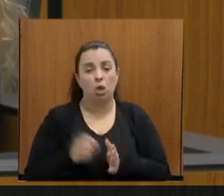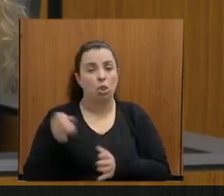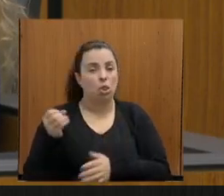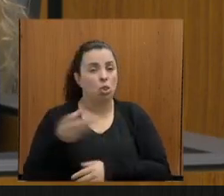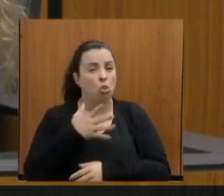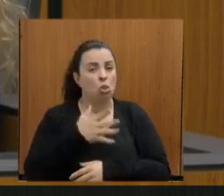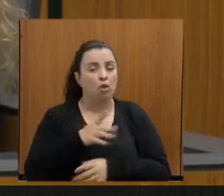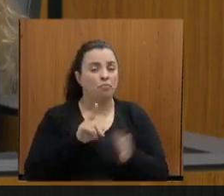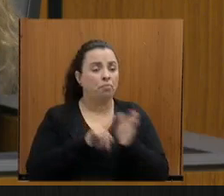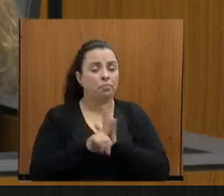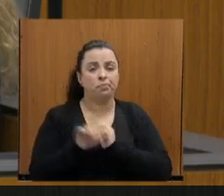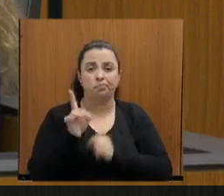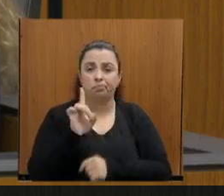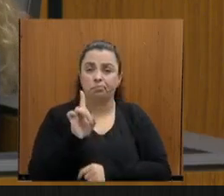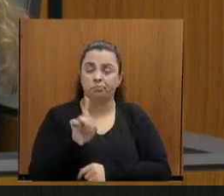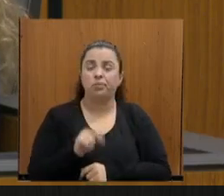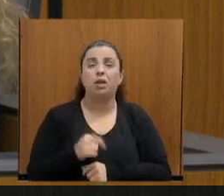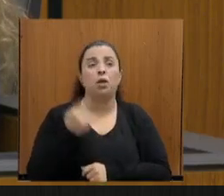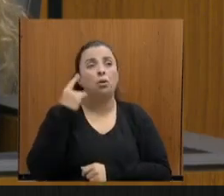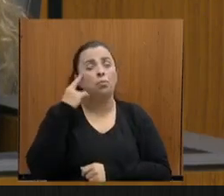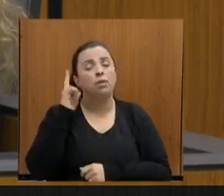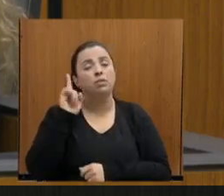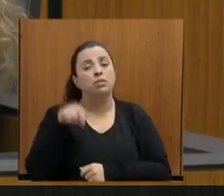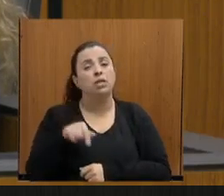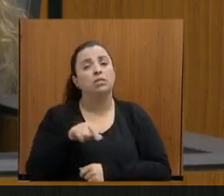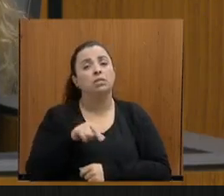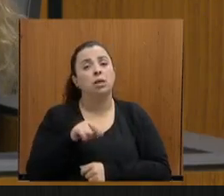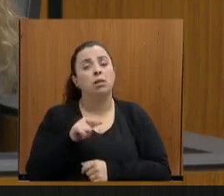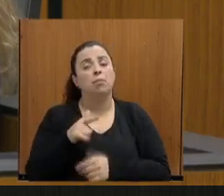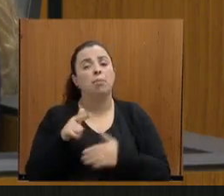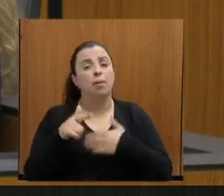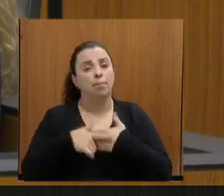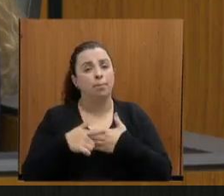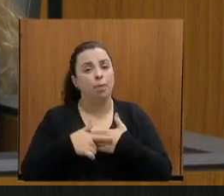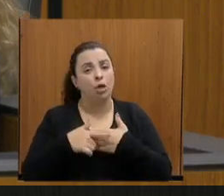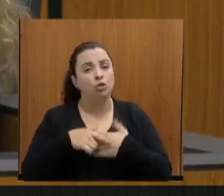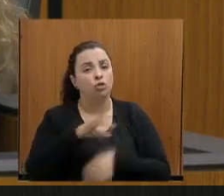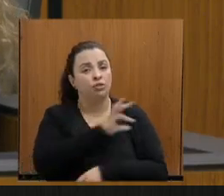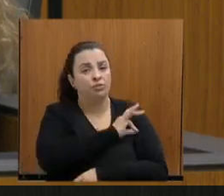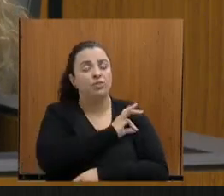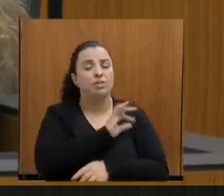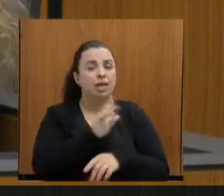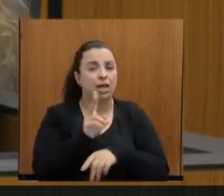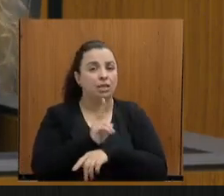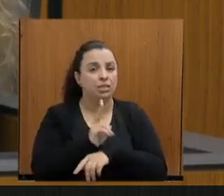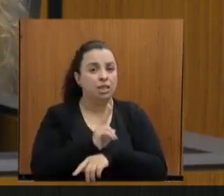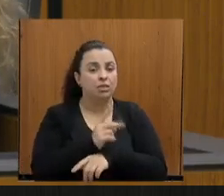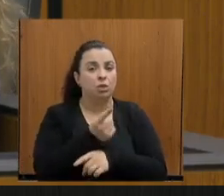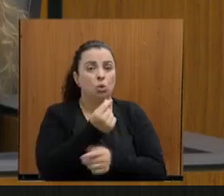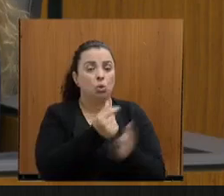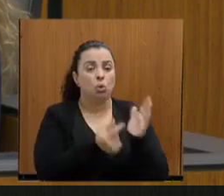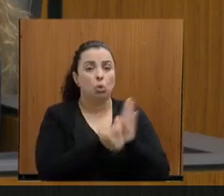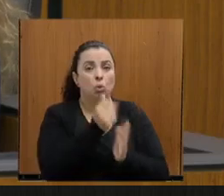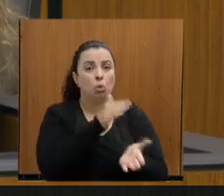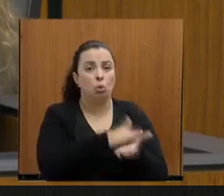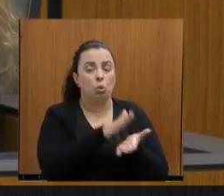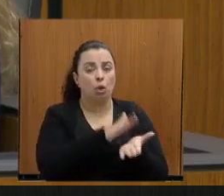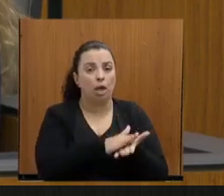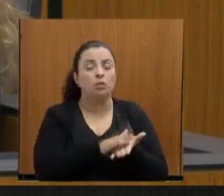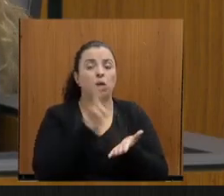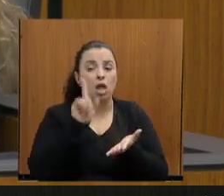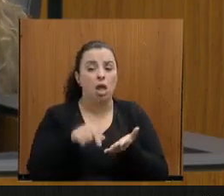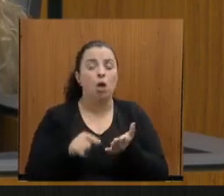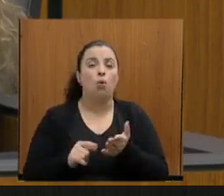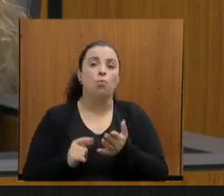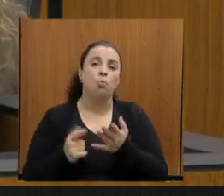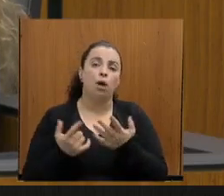acho que esse papel de fiscalização do cumprimento do orçamento é uma função constitucional do Parlamento eu